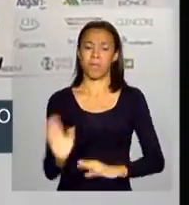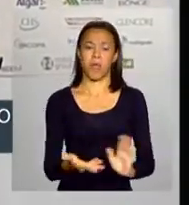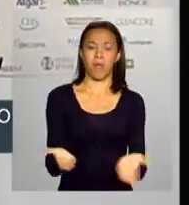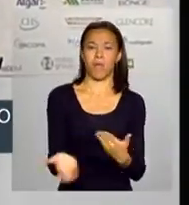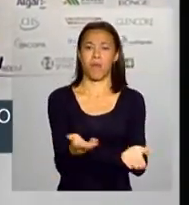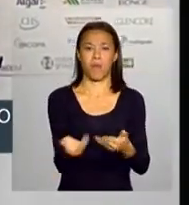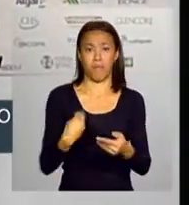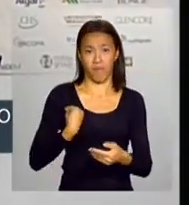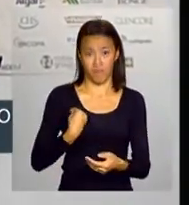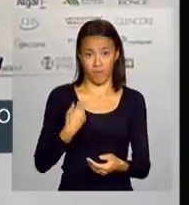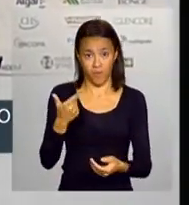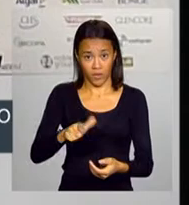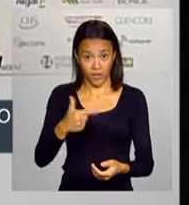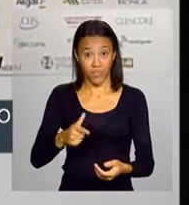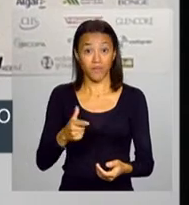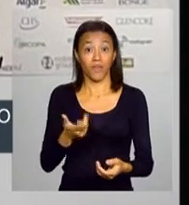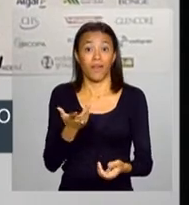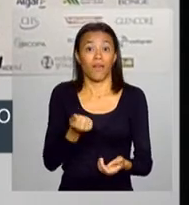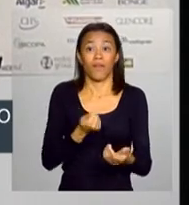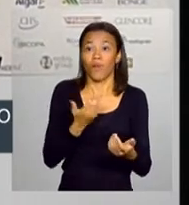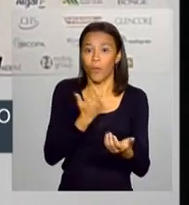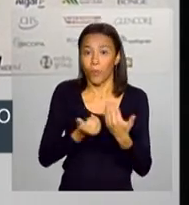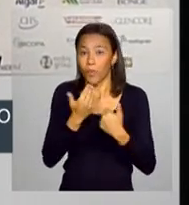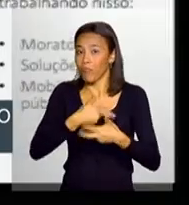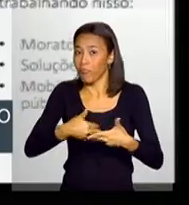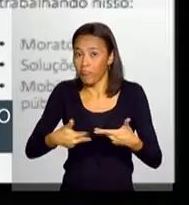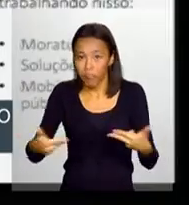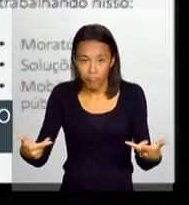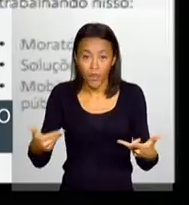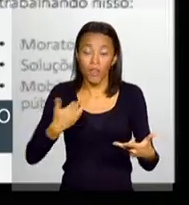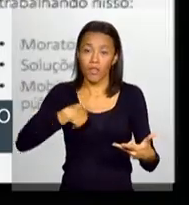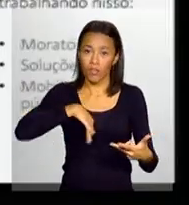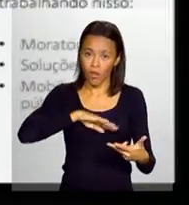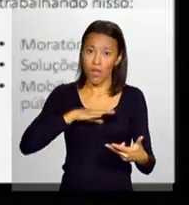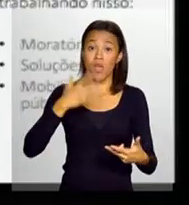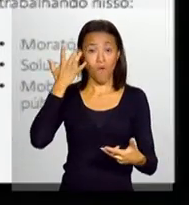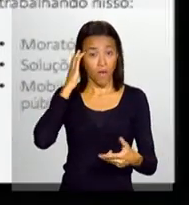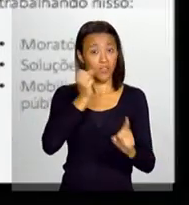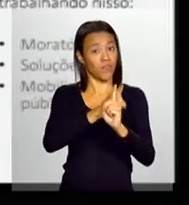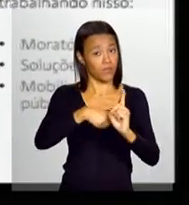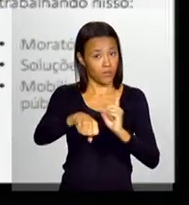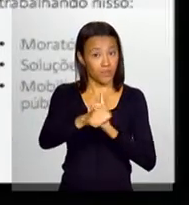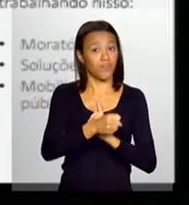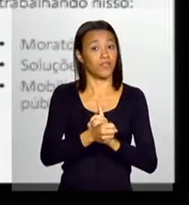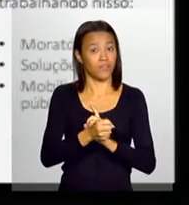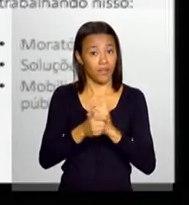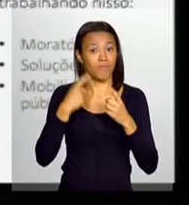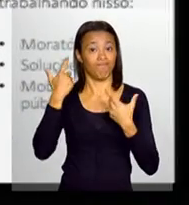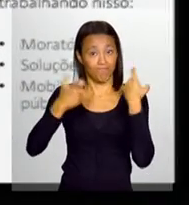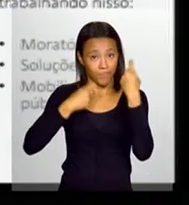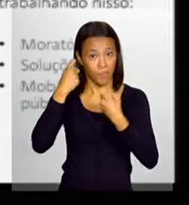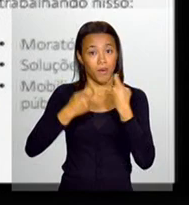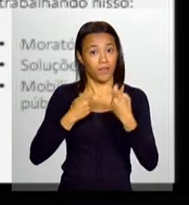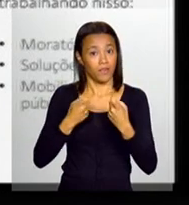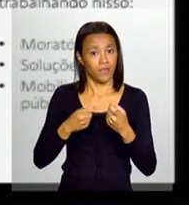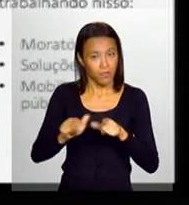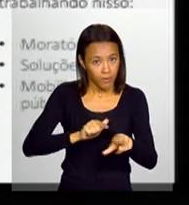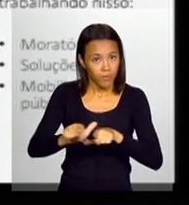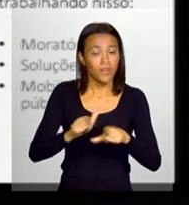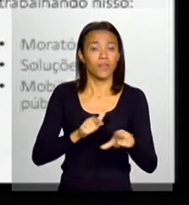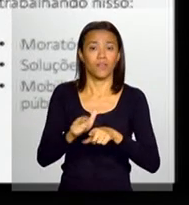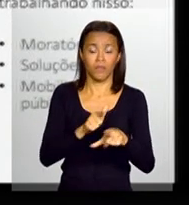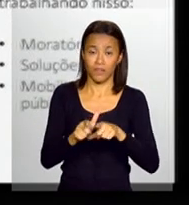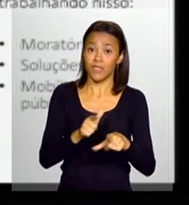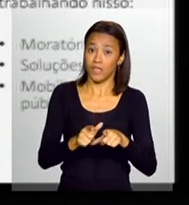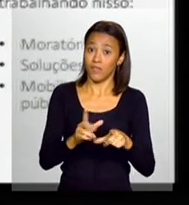poder sobreviver. Eu acho que a sociedade civil está trabalhando nisso, e eu acho que a gente,